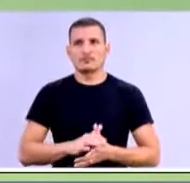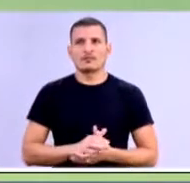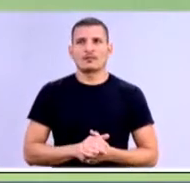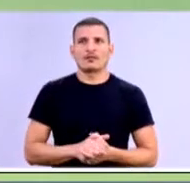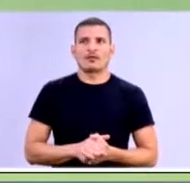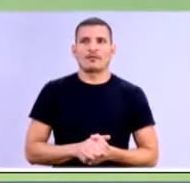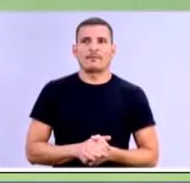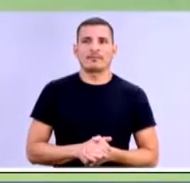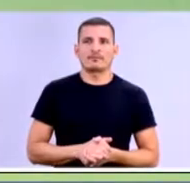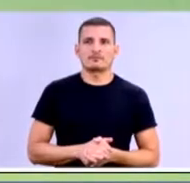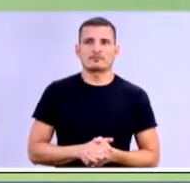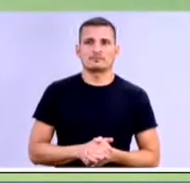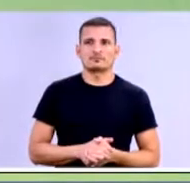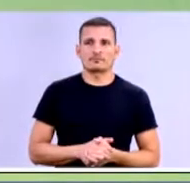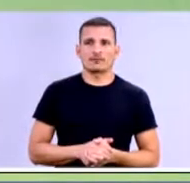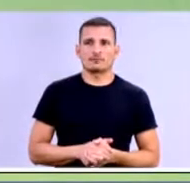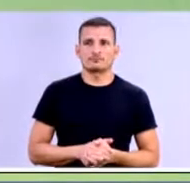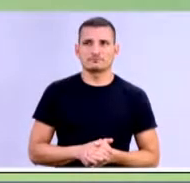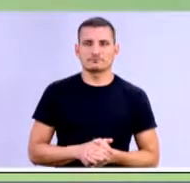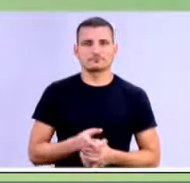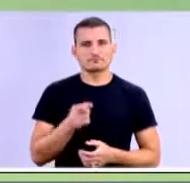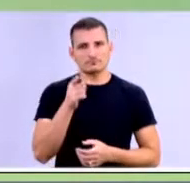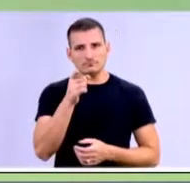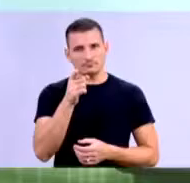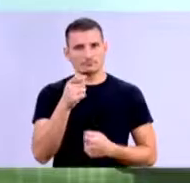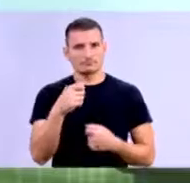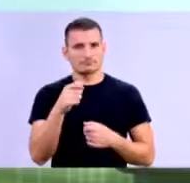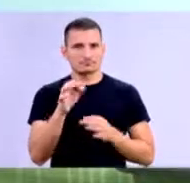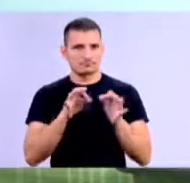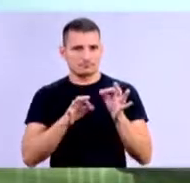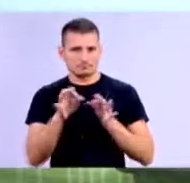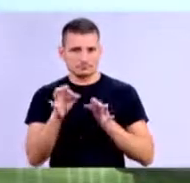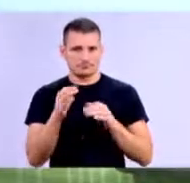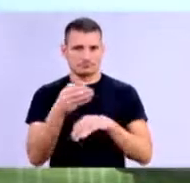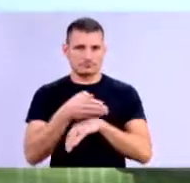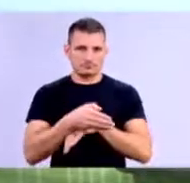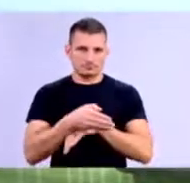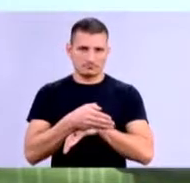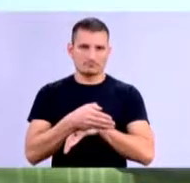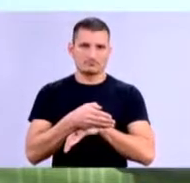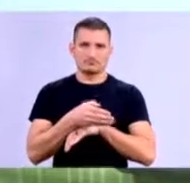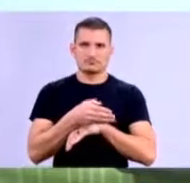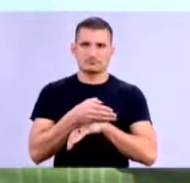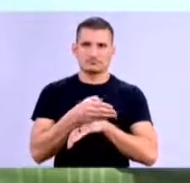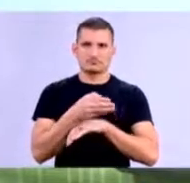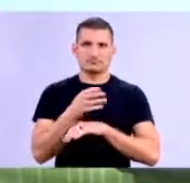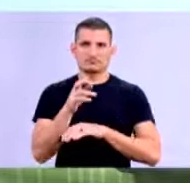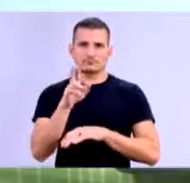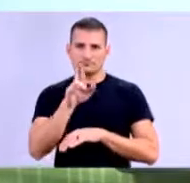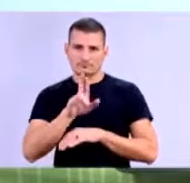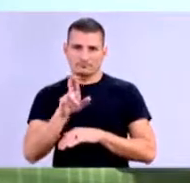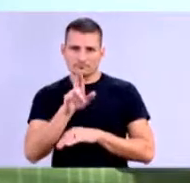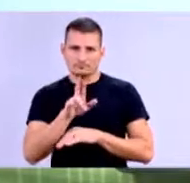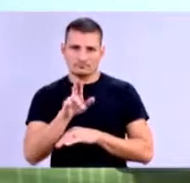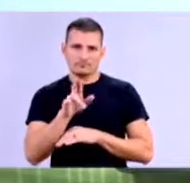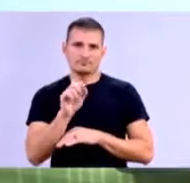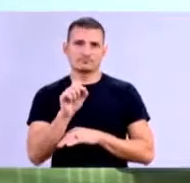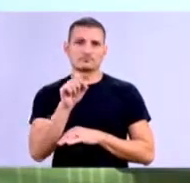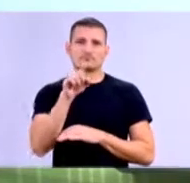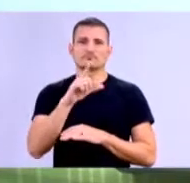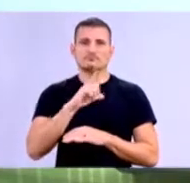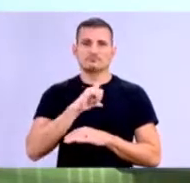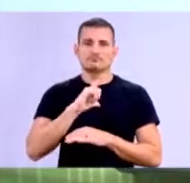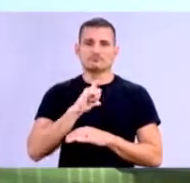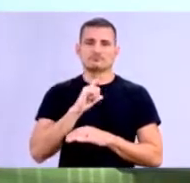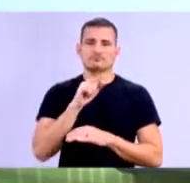Olha só, se você tem que se organizar para acessar, para utilizar o que te tem disponível